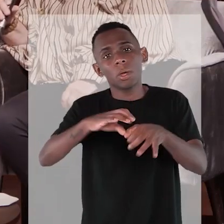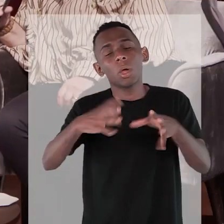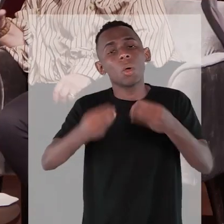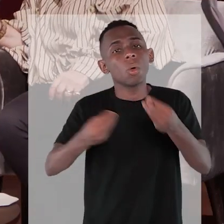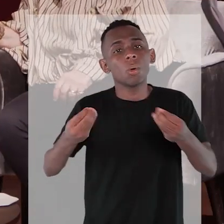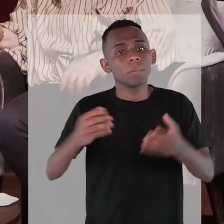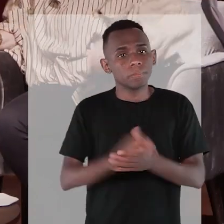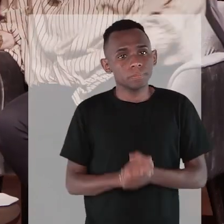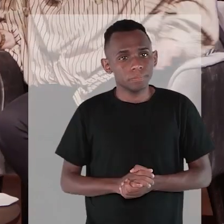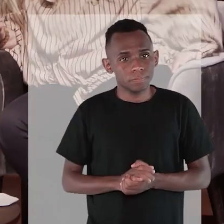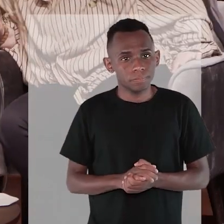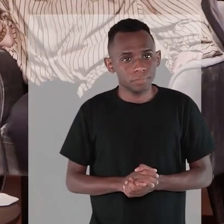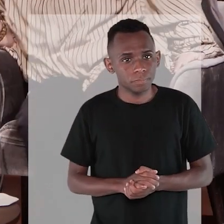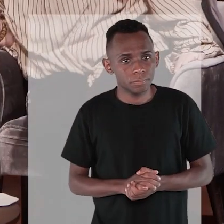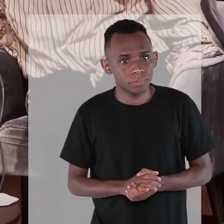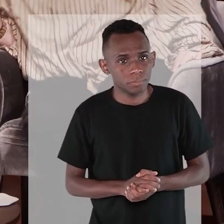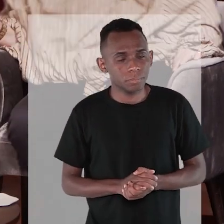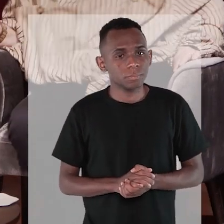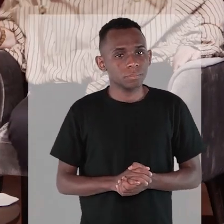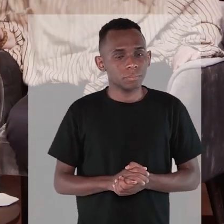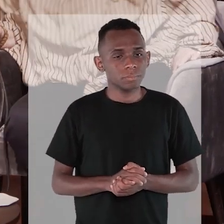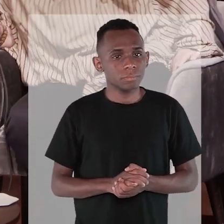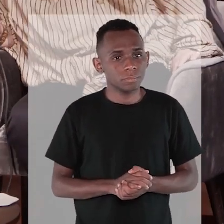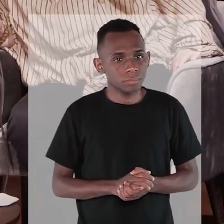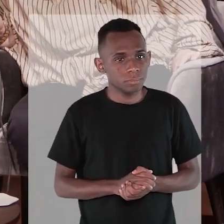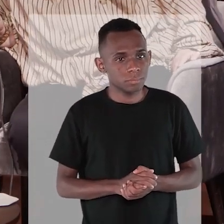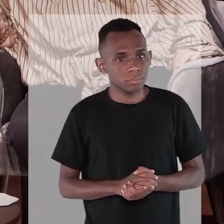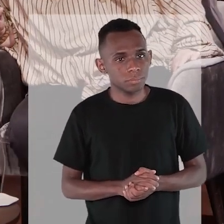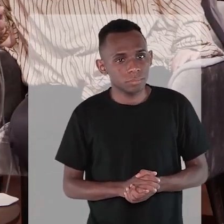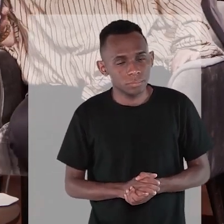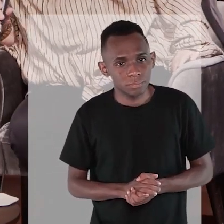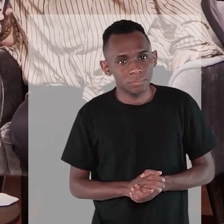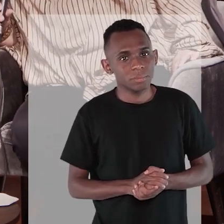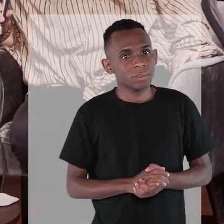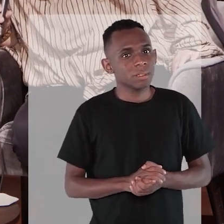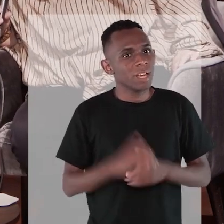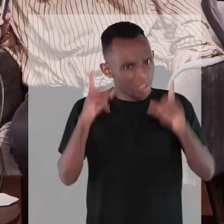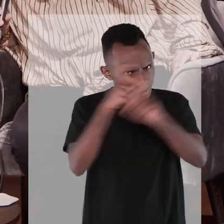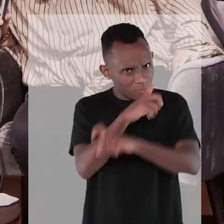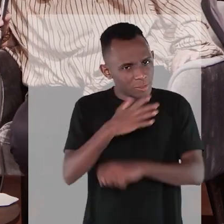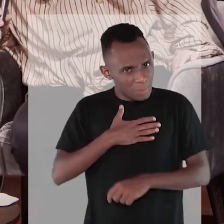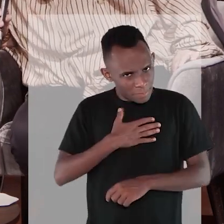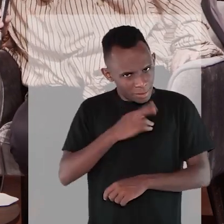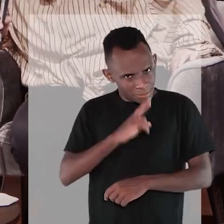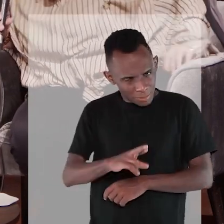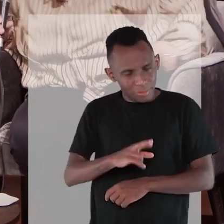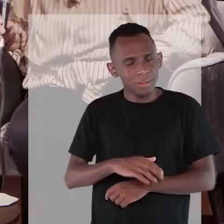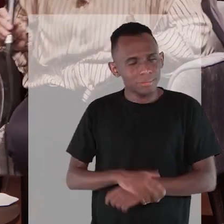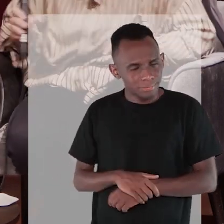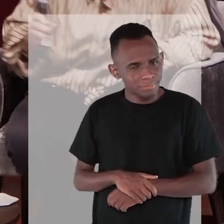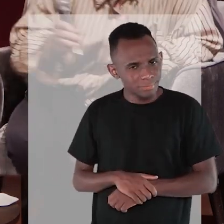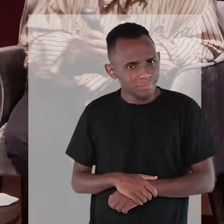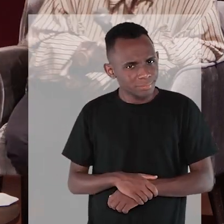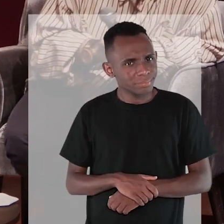Fala aí, Nilton, você sabe isso, essa parte você sabe. Deixou difícil para mim, né? Essa parte você sabe, essa parte você sabe.